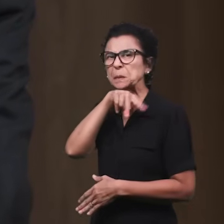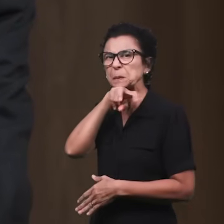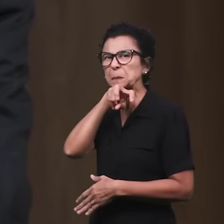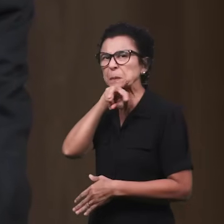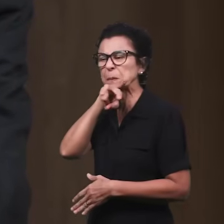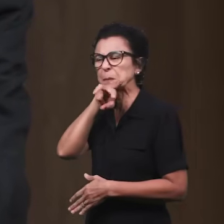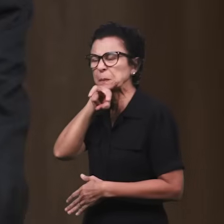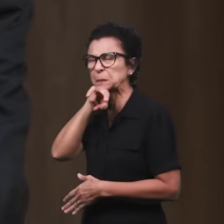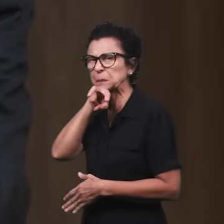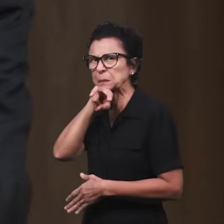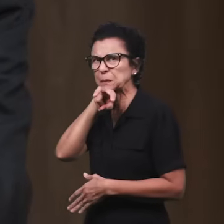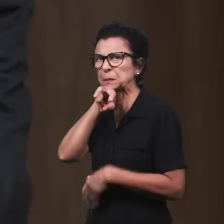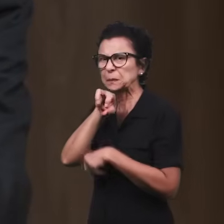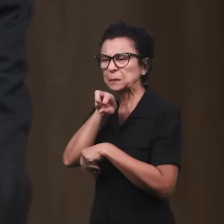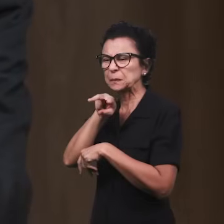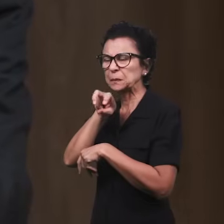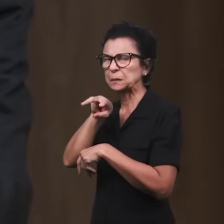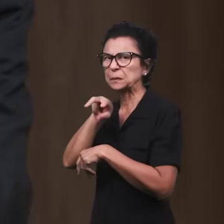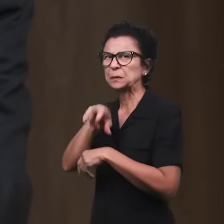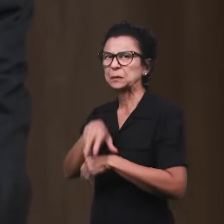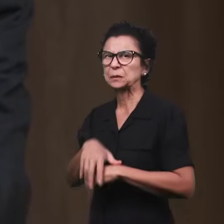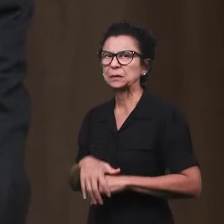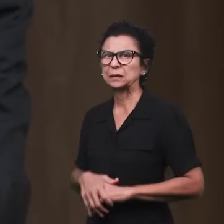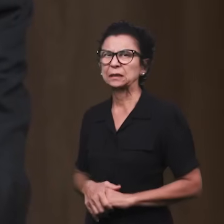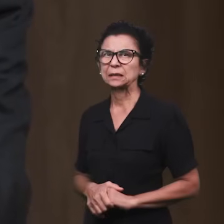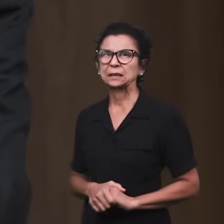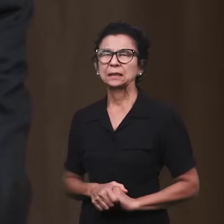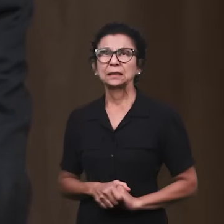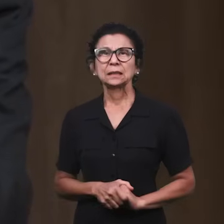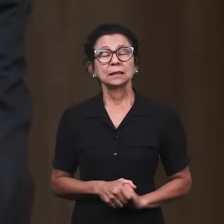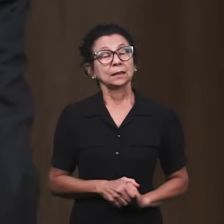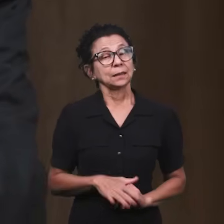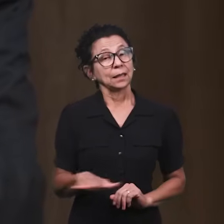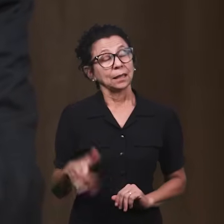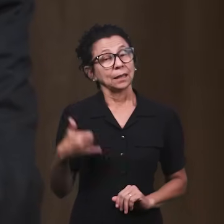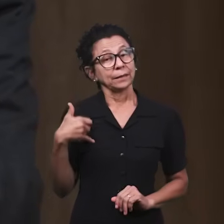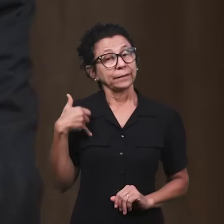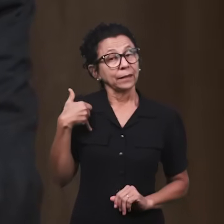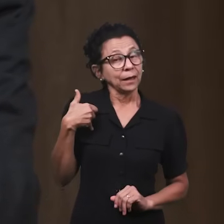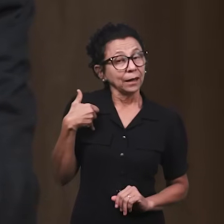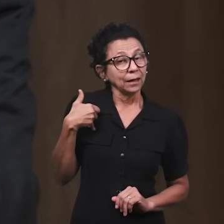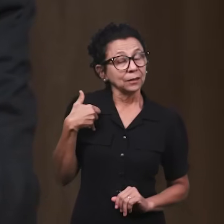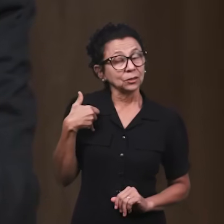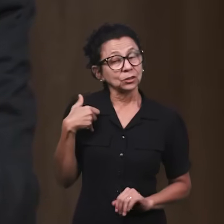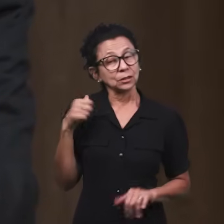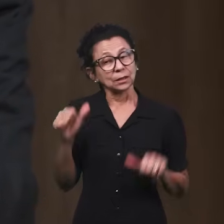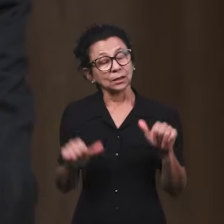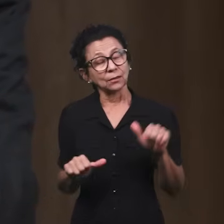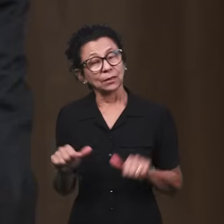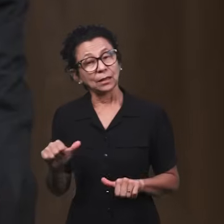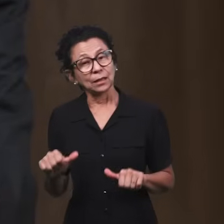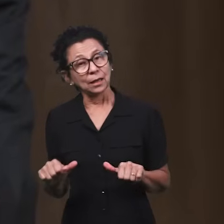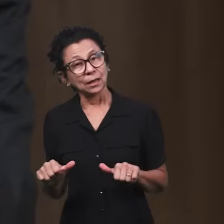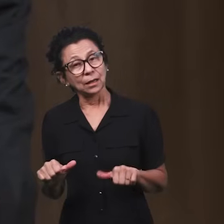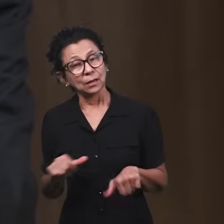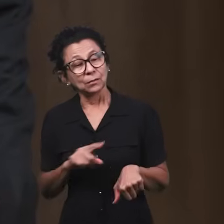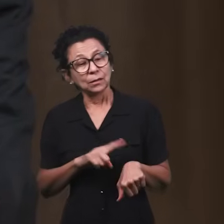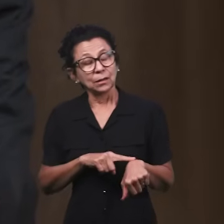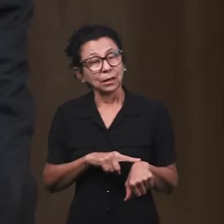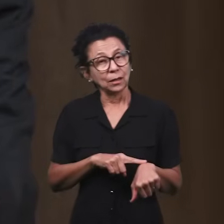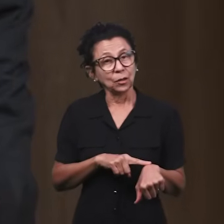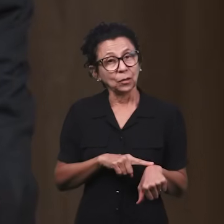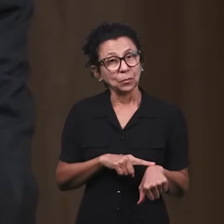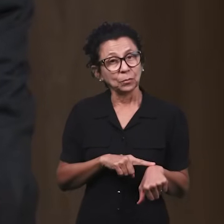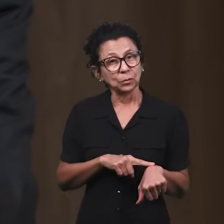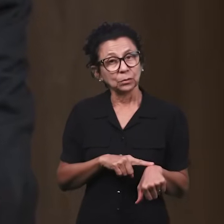Muitas vezes você dá um celular para o seu filho fora da hora, fora da época, no tempo errado, do jeito errado, sem limite,